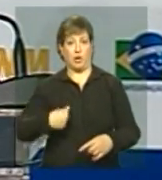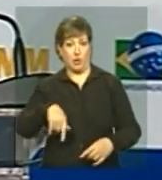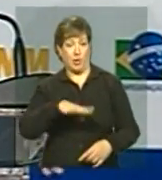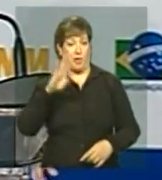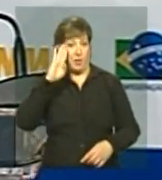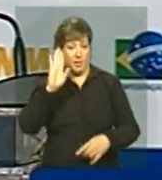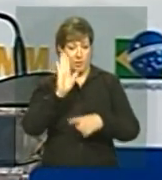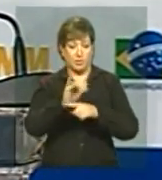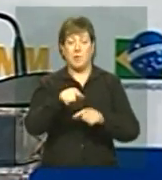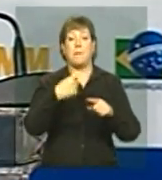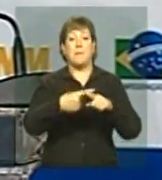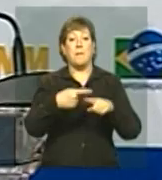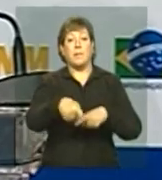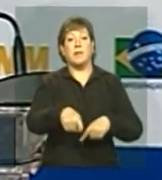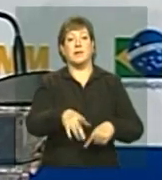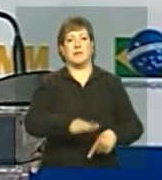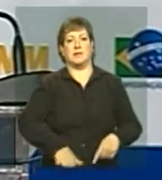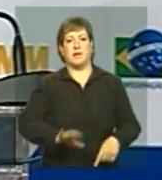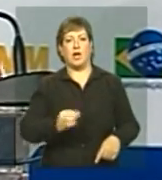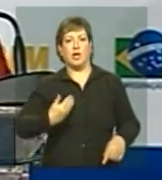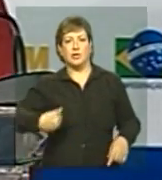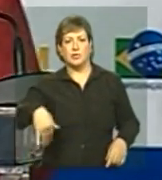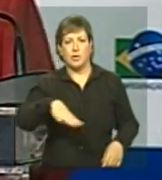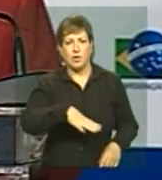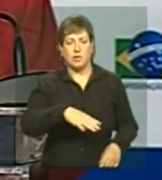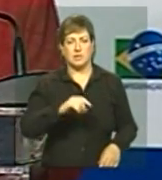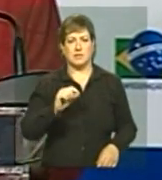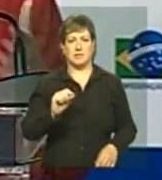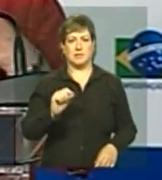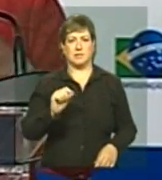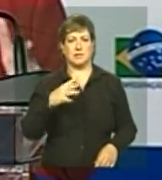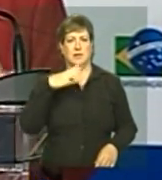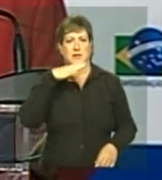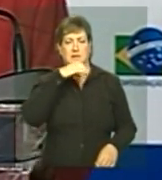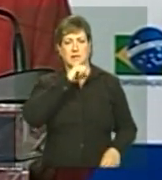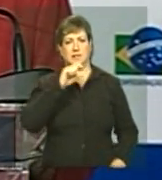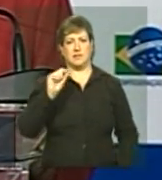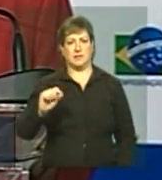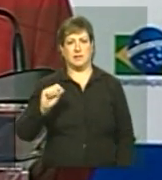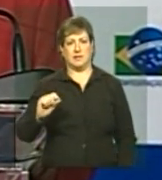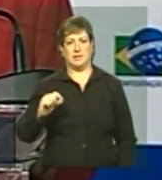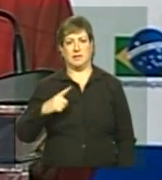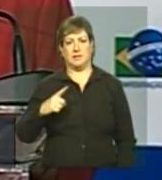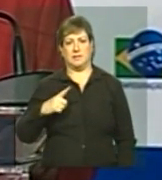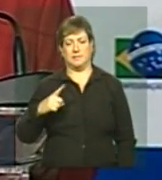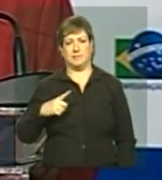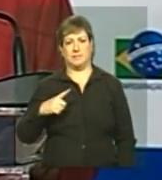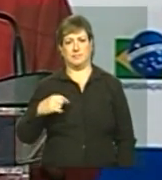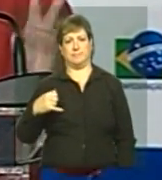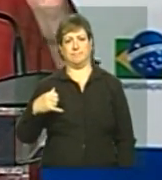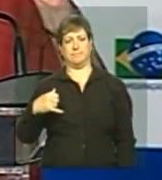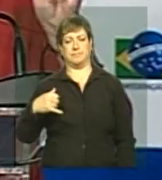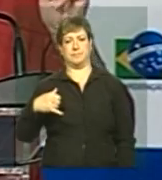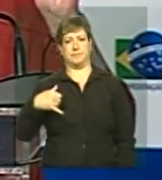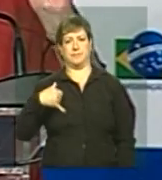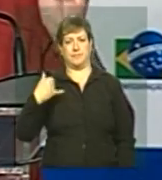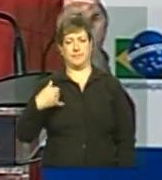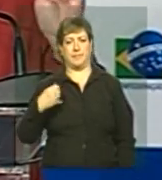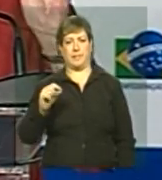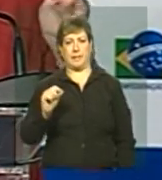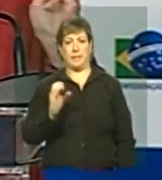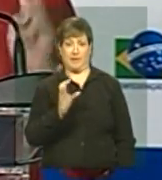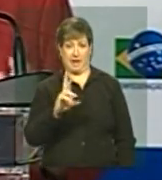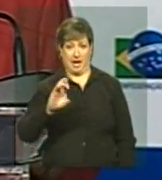dita, nós consideramos que criança de 0, de 6 meses até 3 anos, eu estou falando de